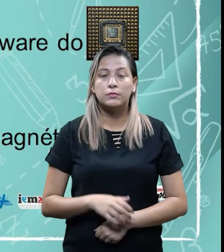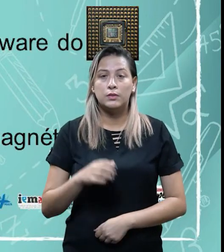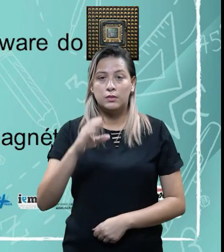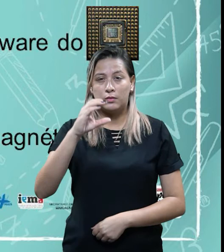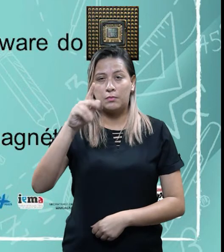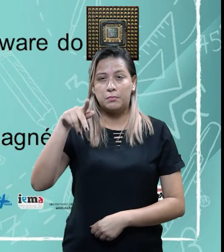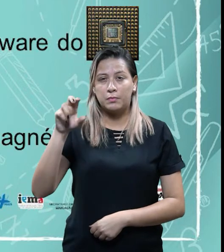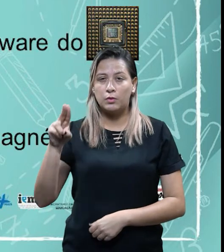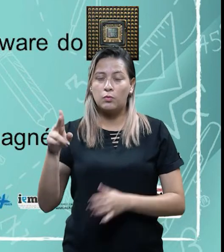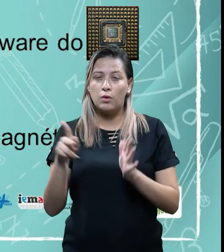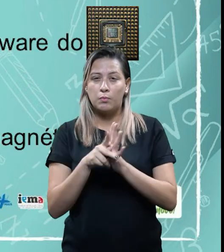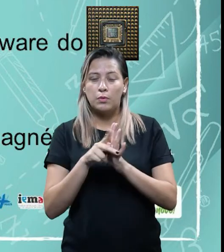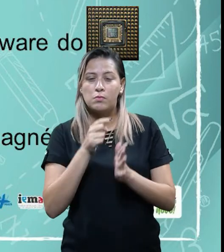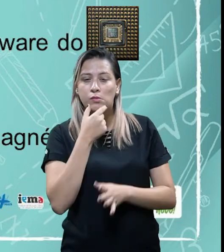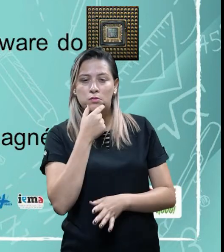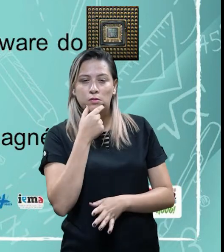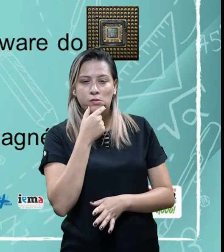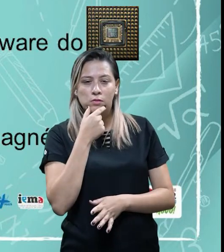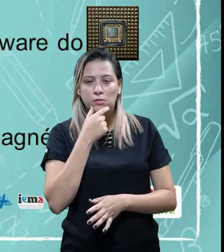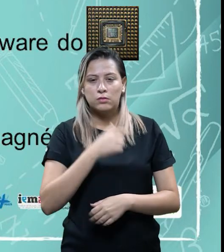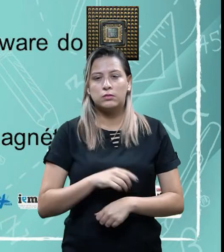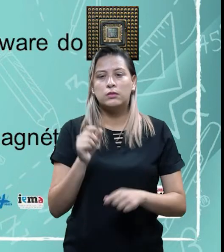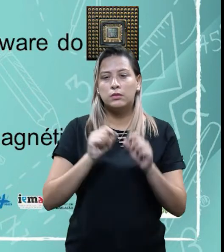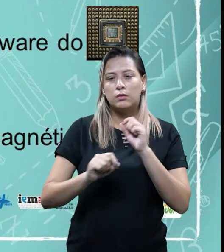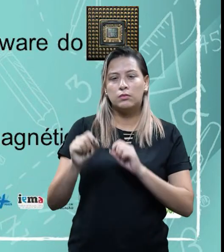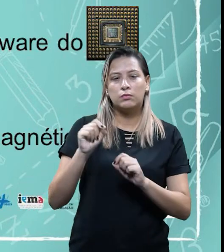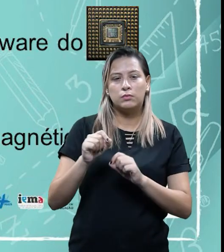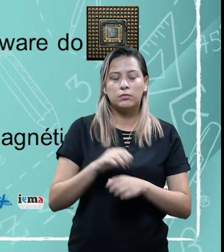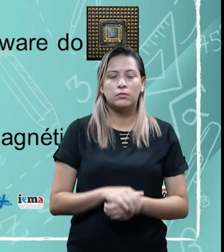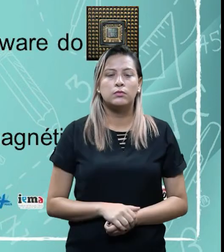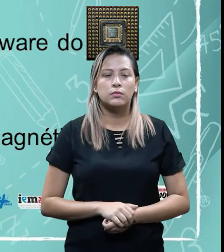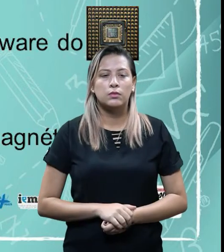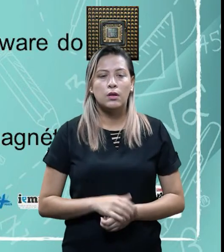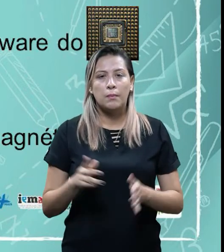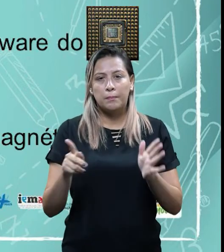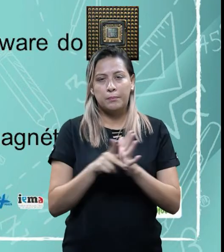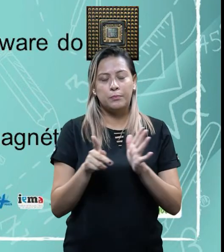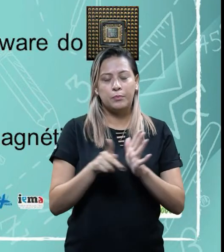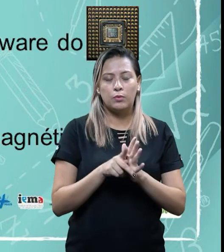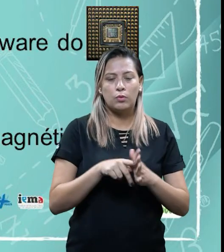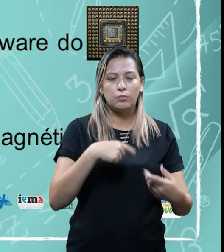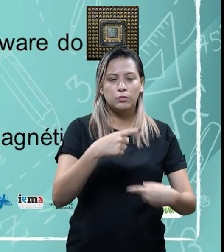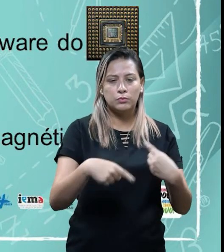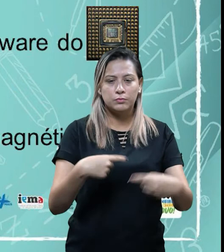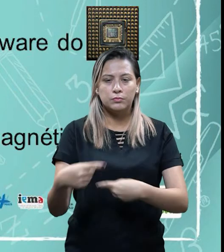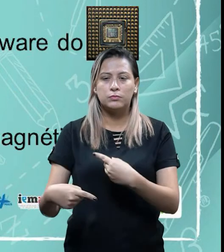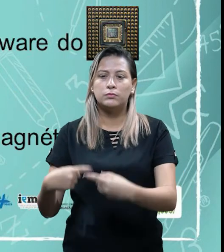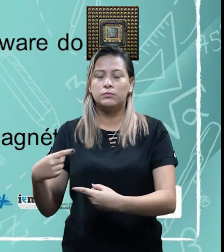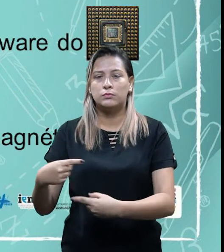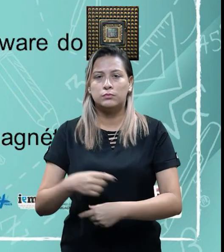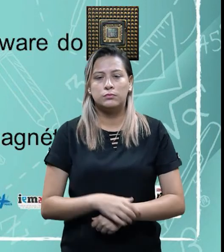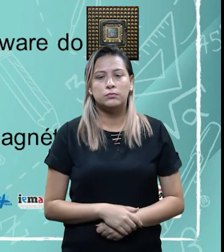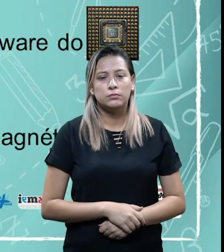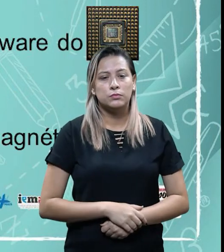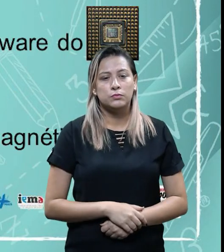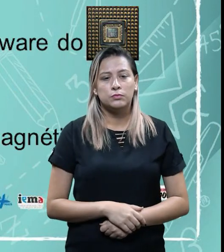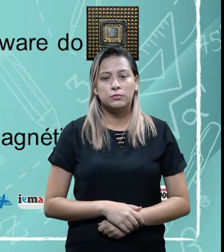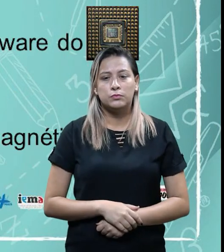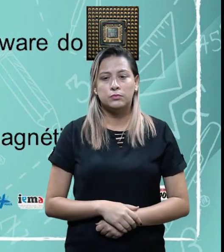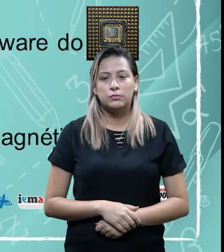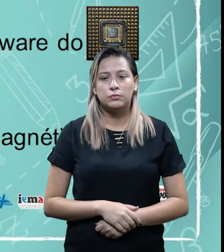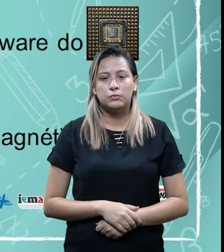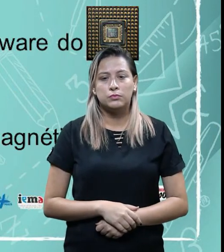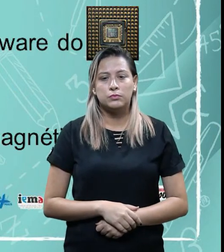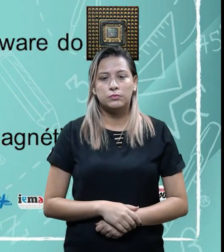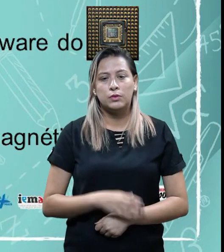para Unidade Central de Processamento. Tá? É o principal item do hardware.